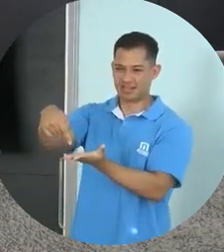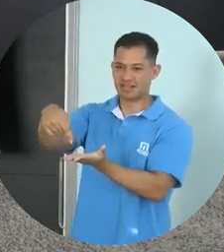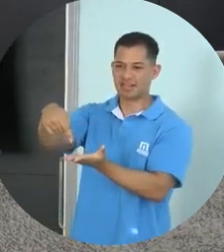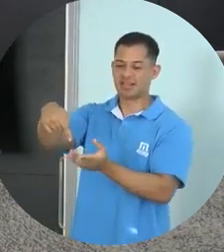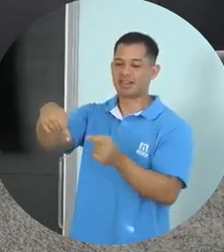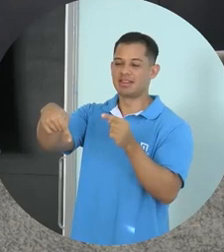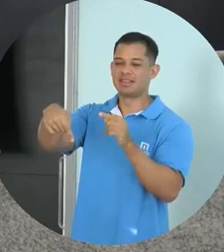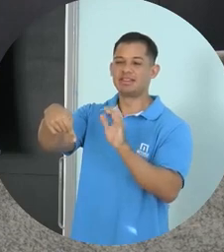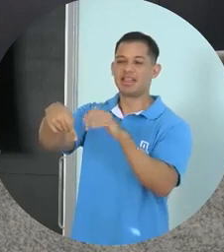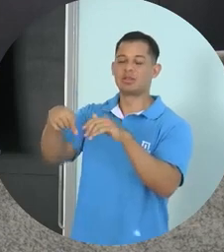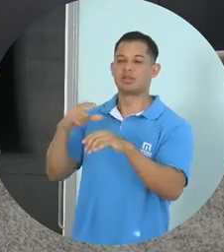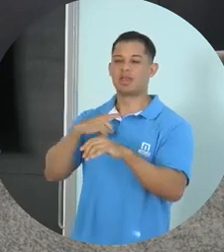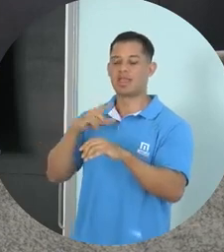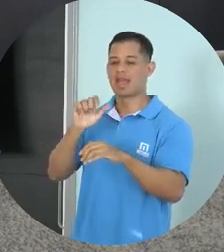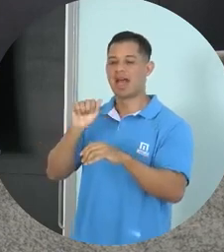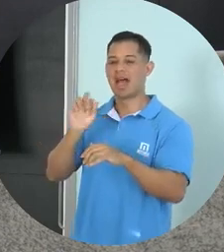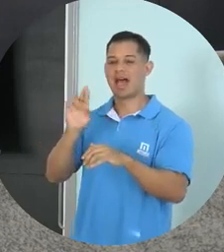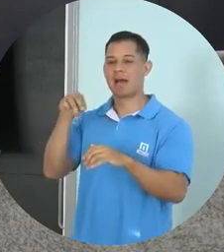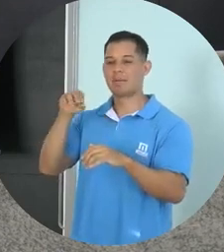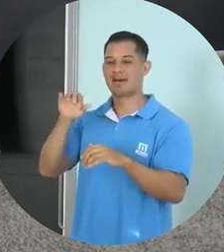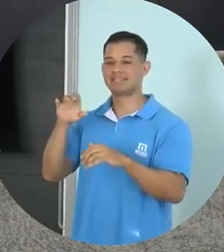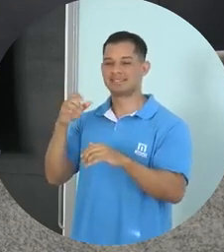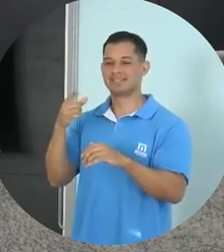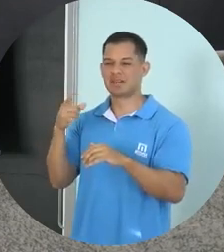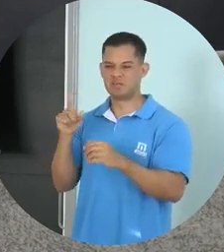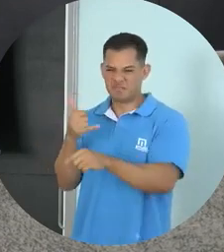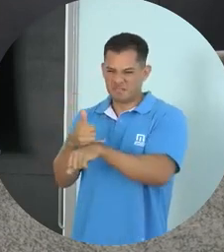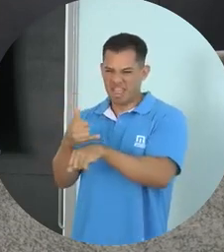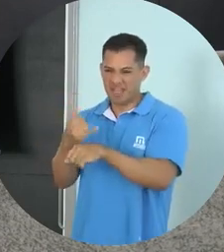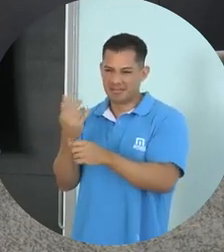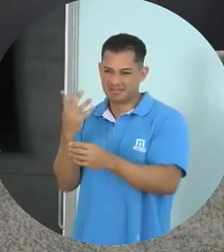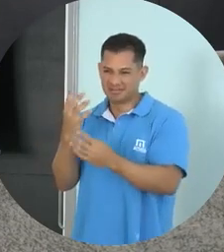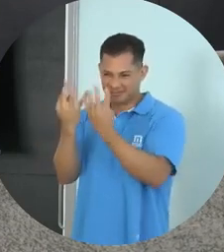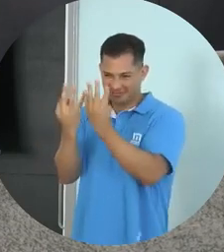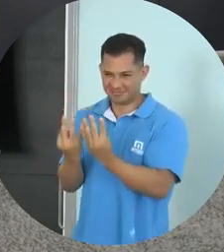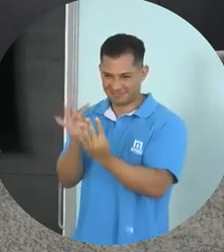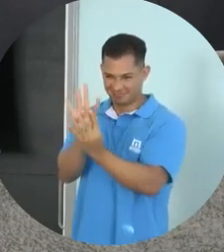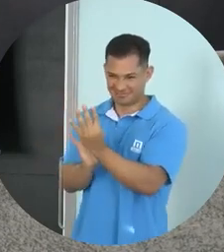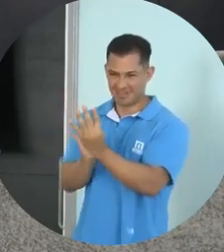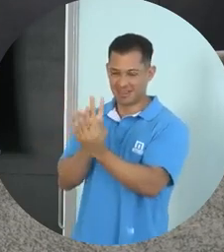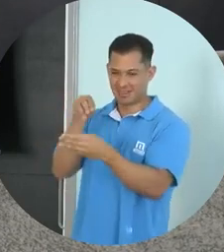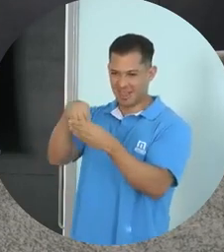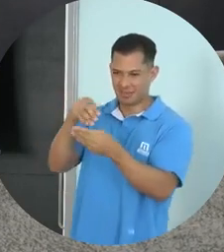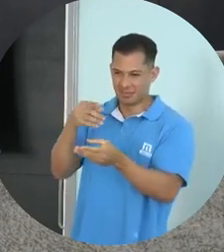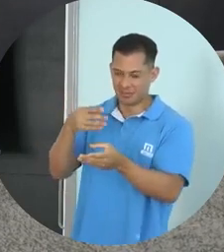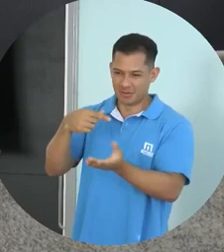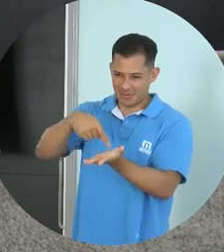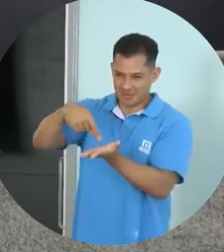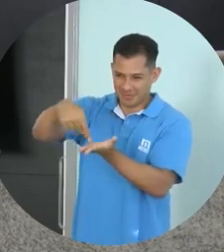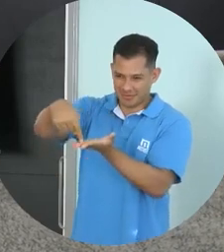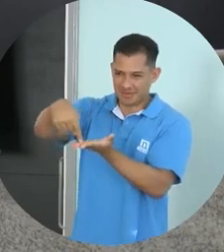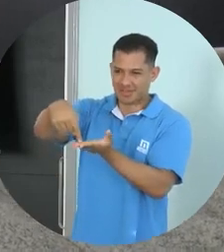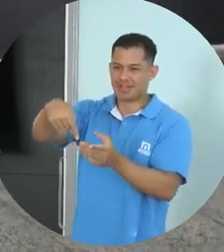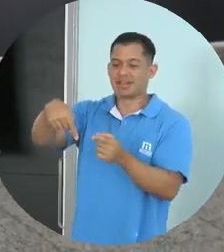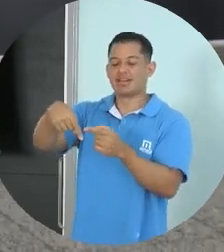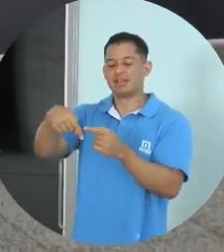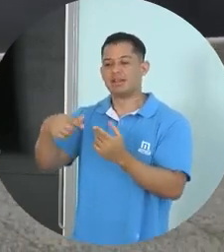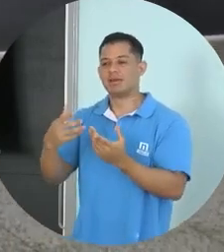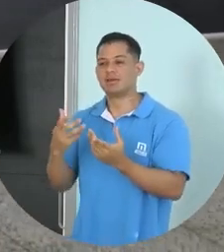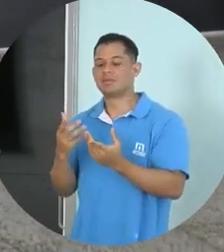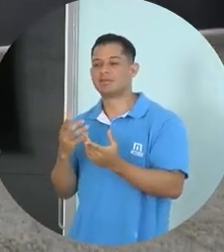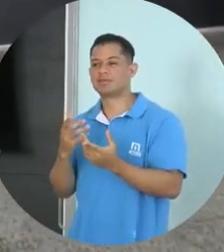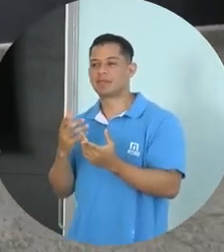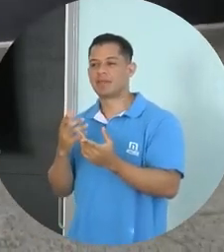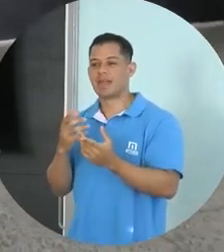ela consiga dar a segurança necessária para o elemento estrutural de concreto armado. Então, isso é parte do dimensionamento em que a